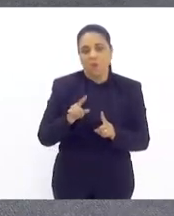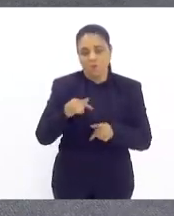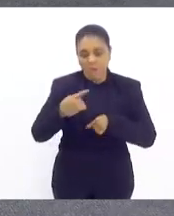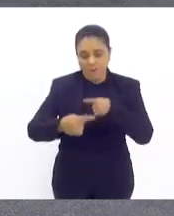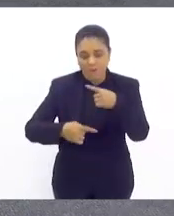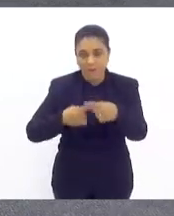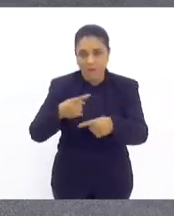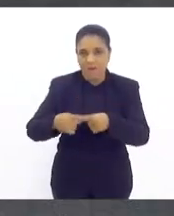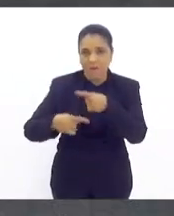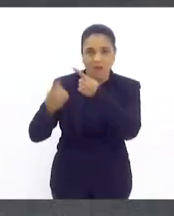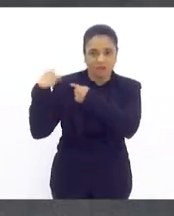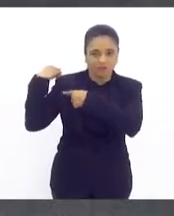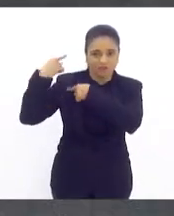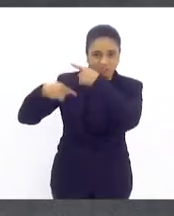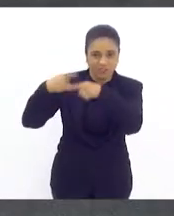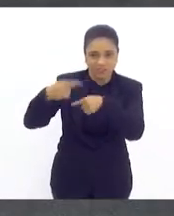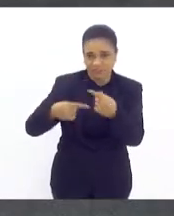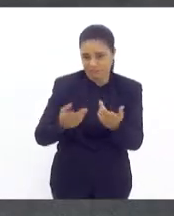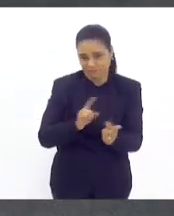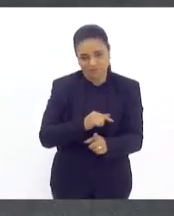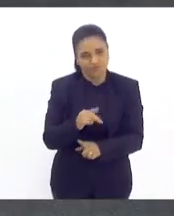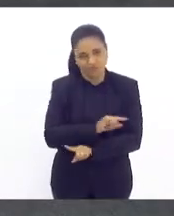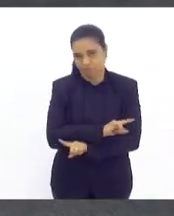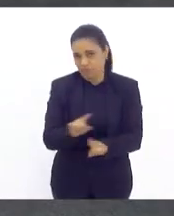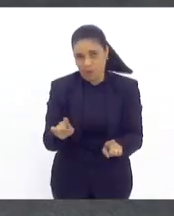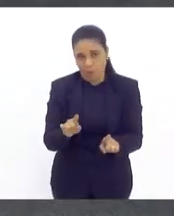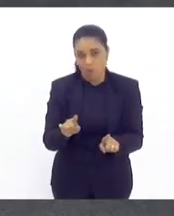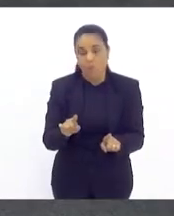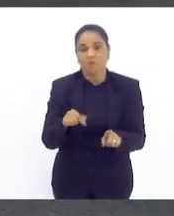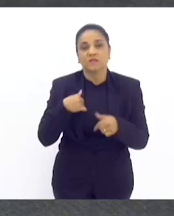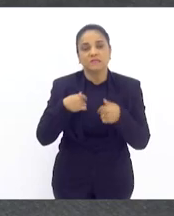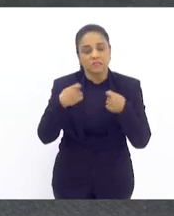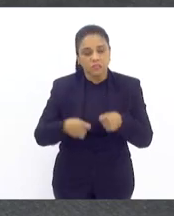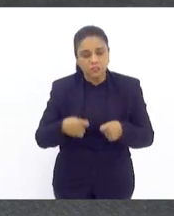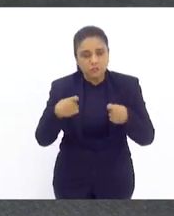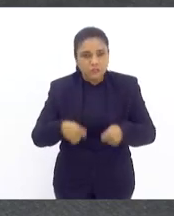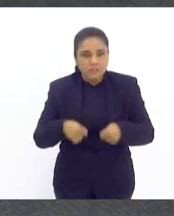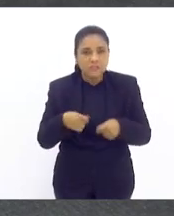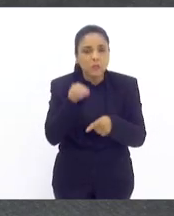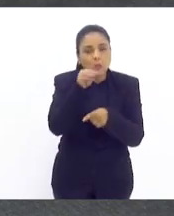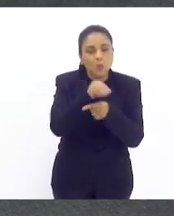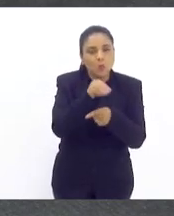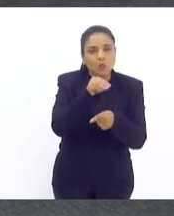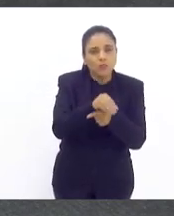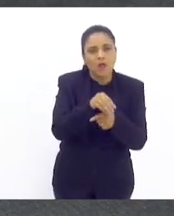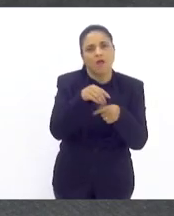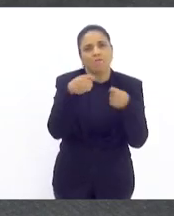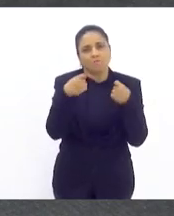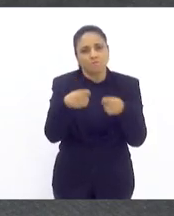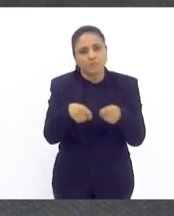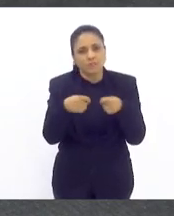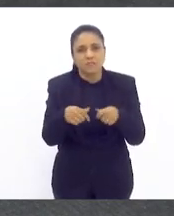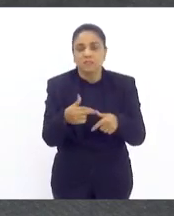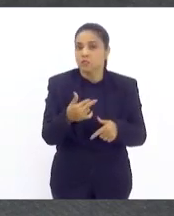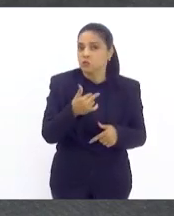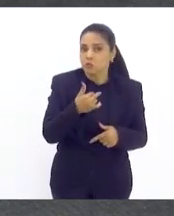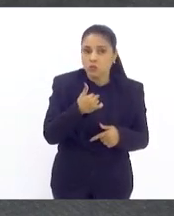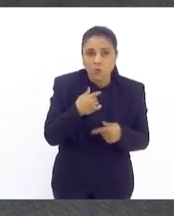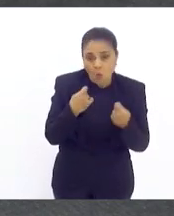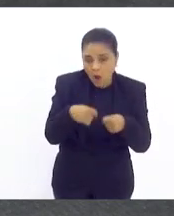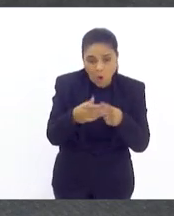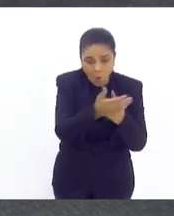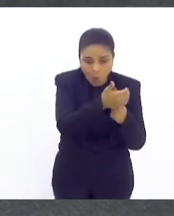se a gente não cuidar se a gente não acolher se a gente não tiver políticas públicas de acolhimento